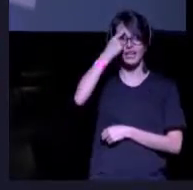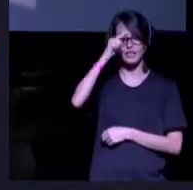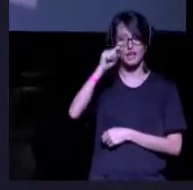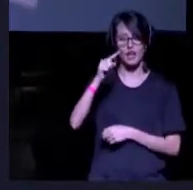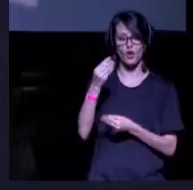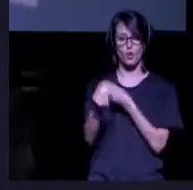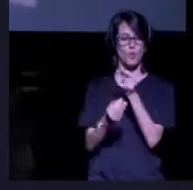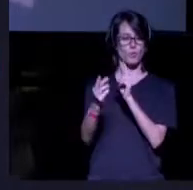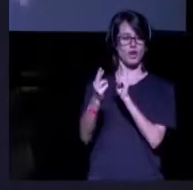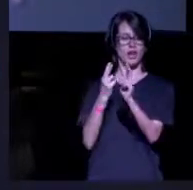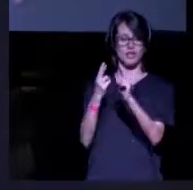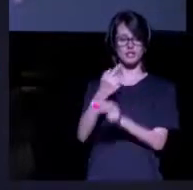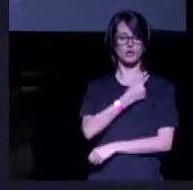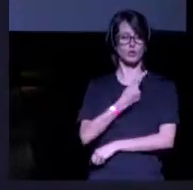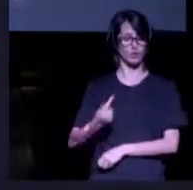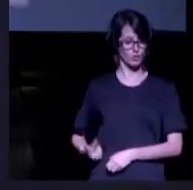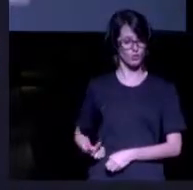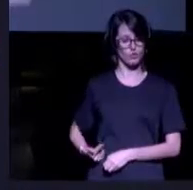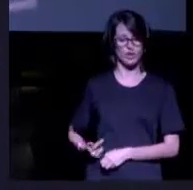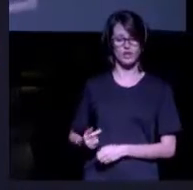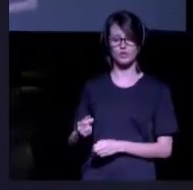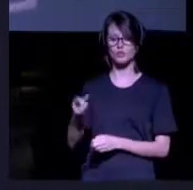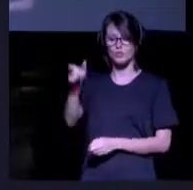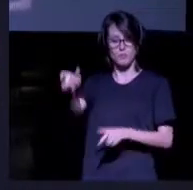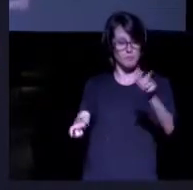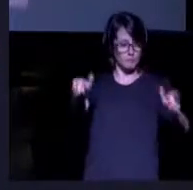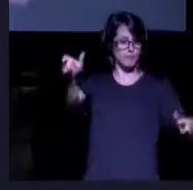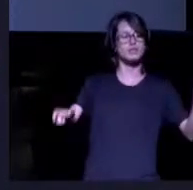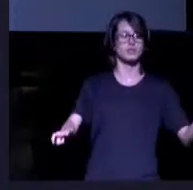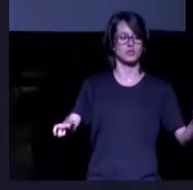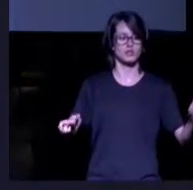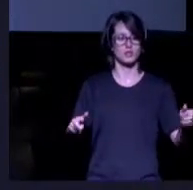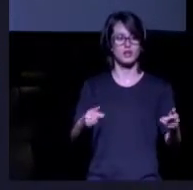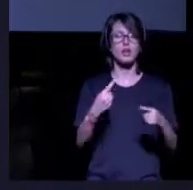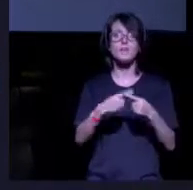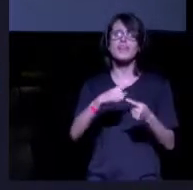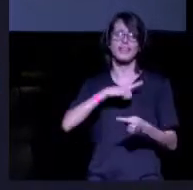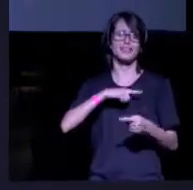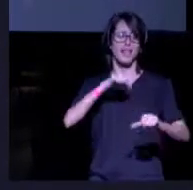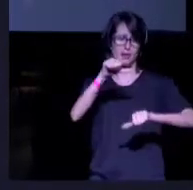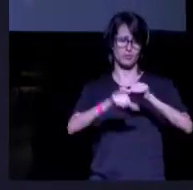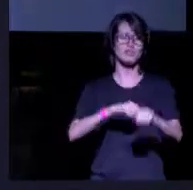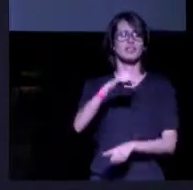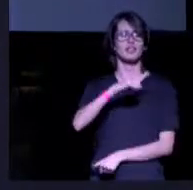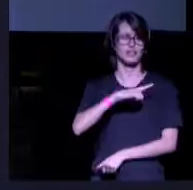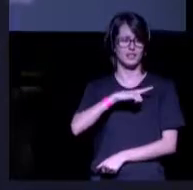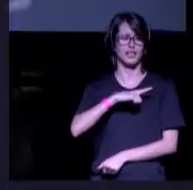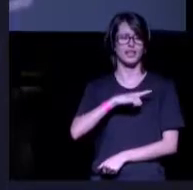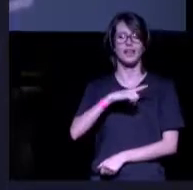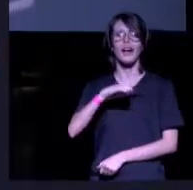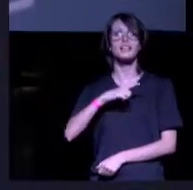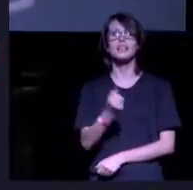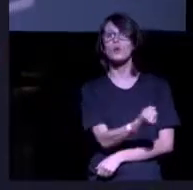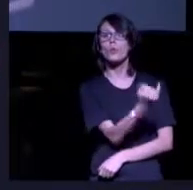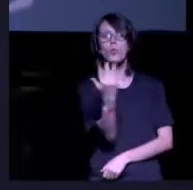e as mudanças que estão vindo temos tantos cidadãos que já estão